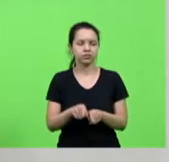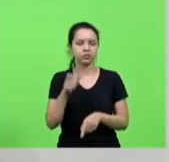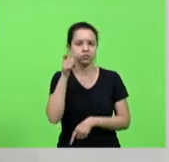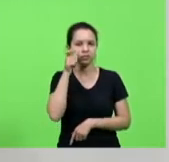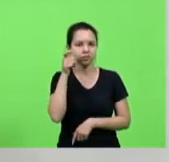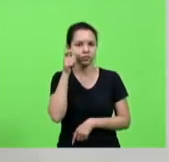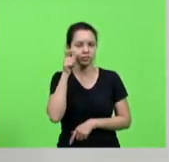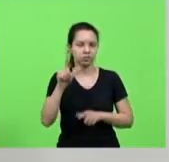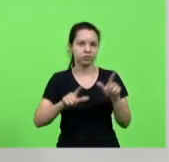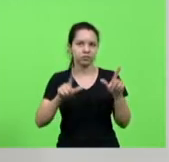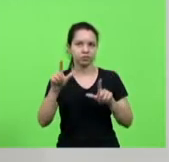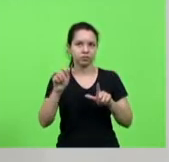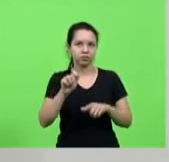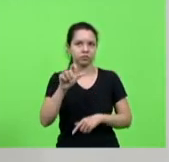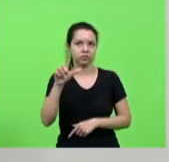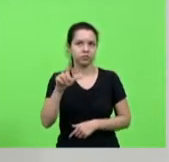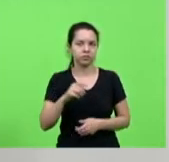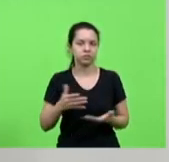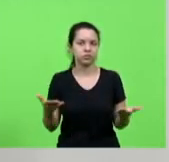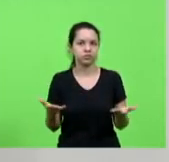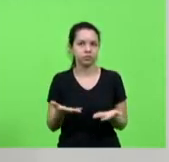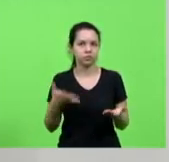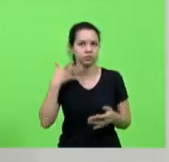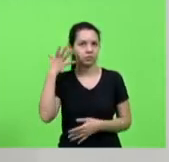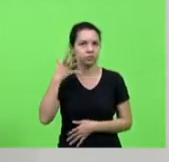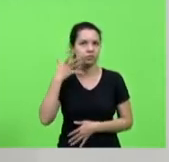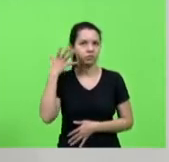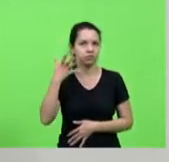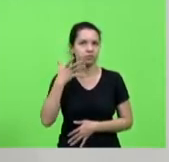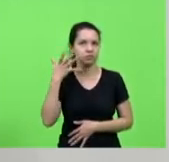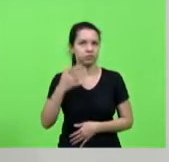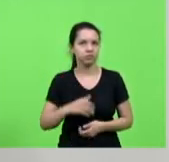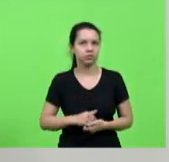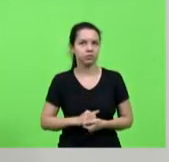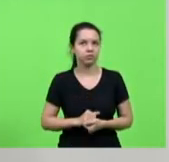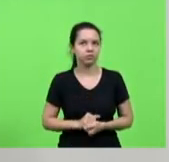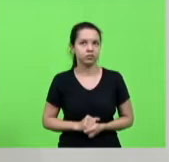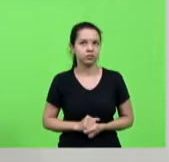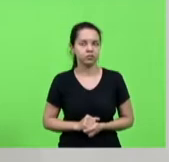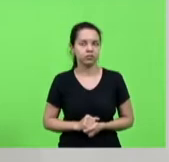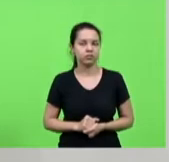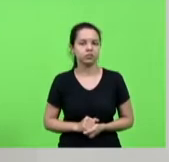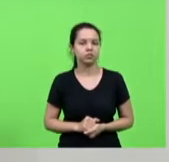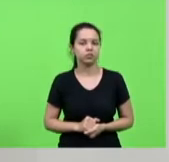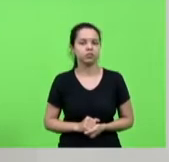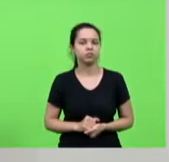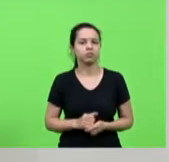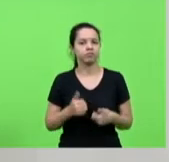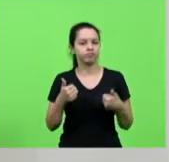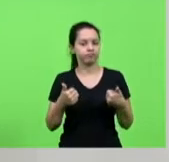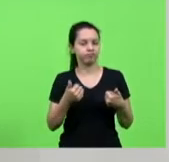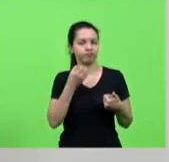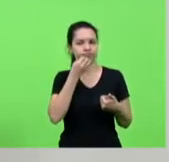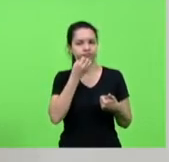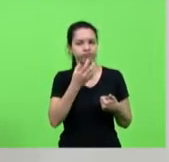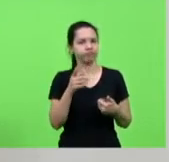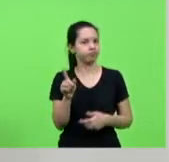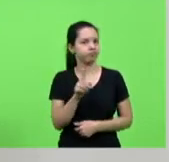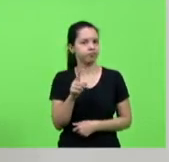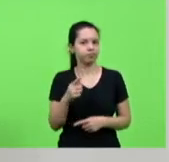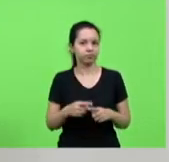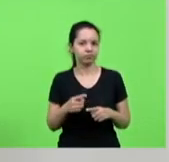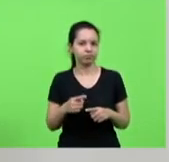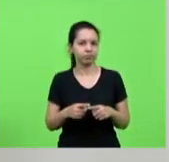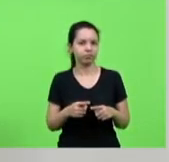TVAL, hoje a minha fala aqui não é uma fala tão feliz, porque realmente o que a gente vem passando pelo